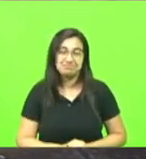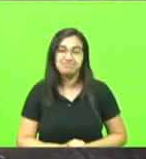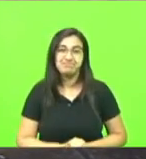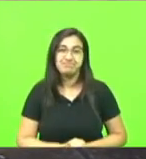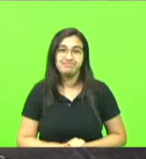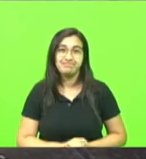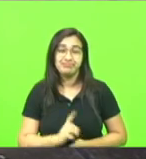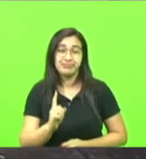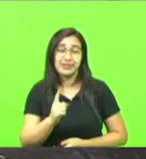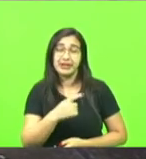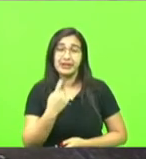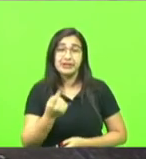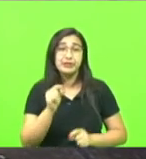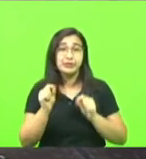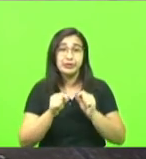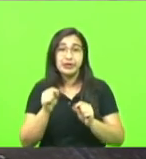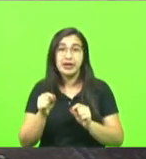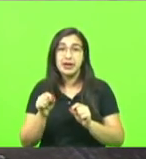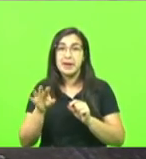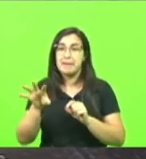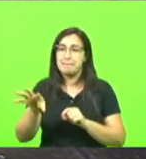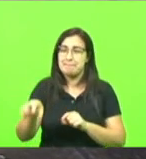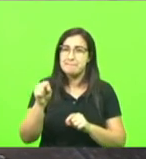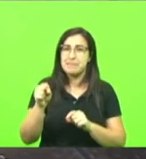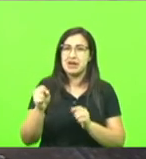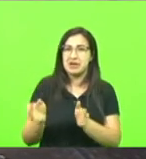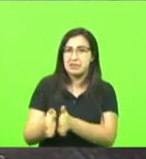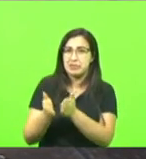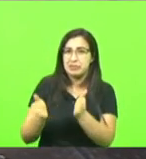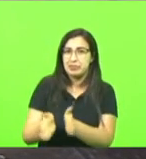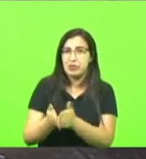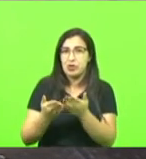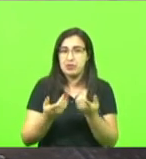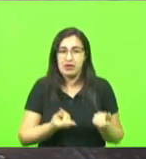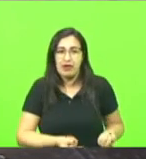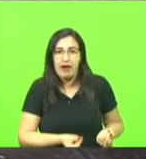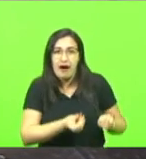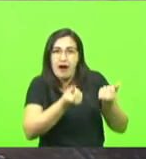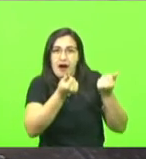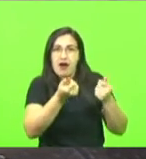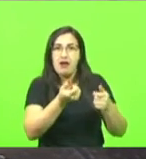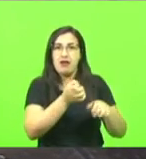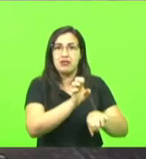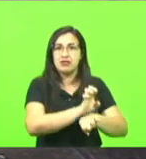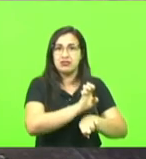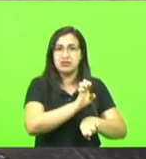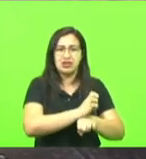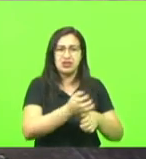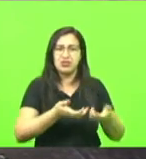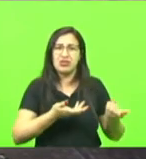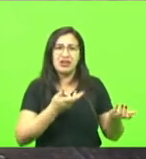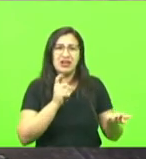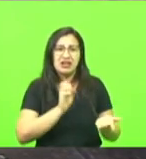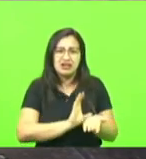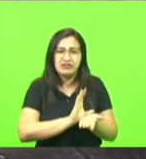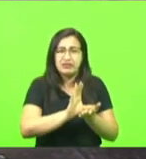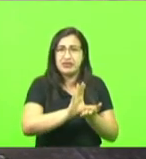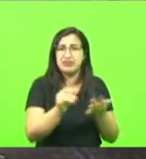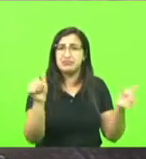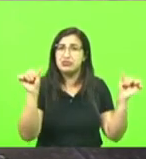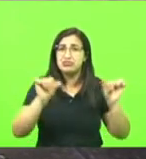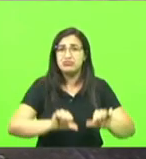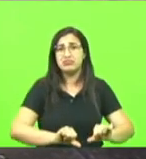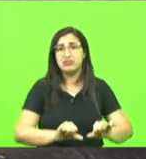estamos tirando de quem pode menos para enriquecer um Estado que gasta mal. E isso, claro, no